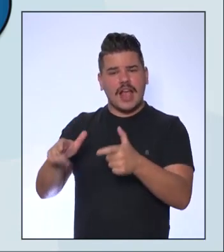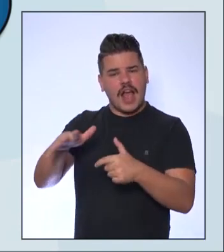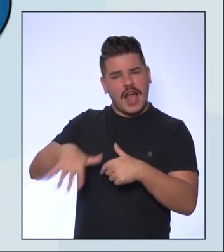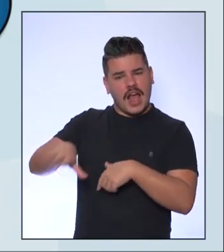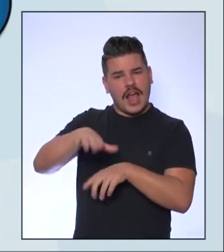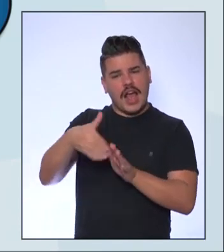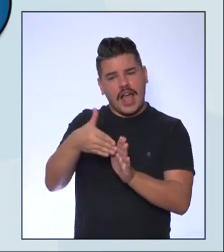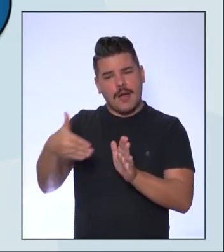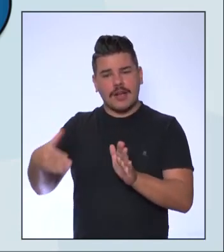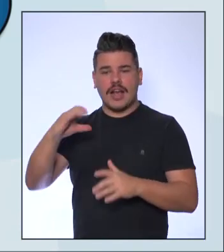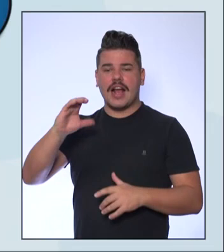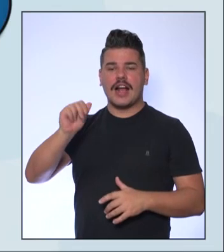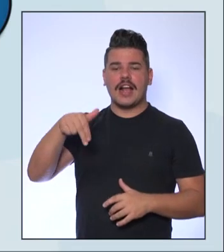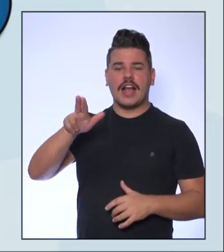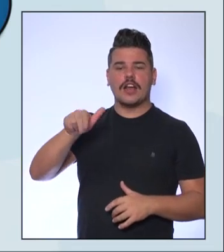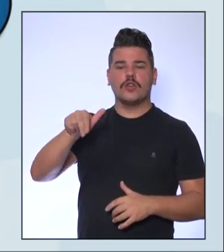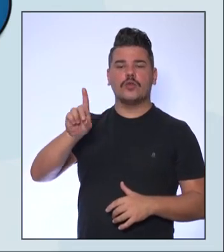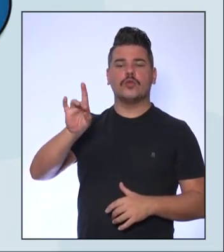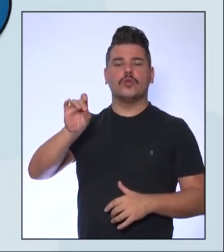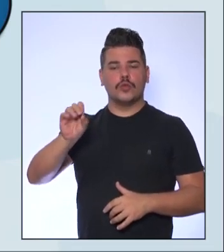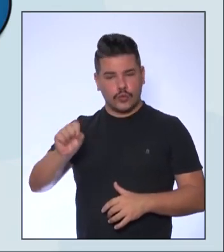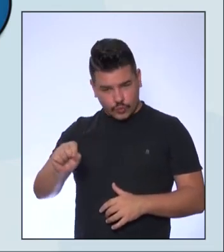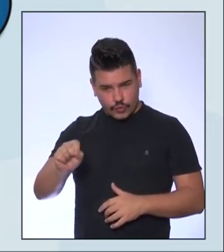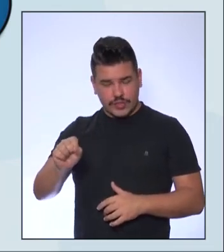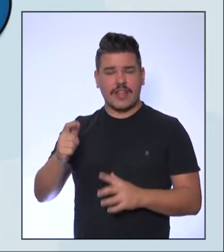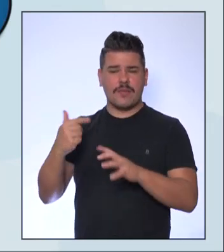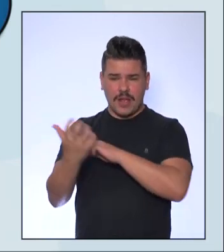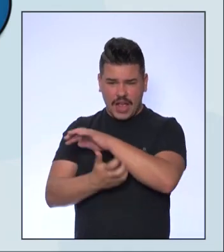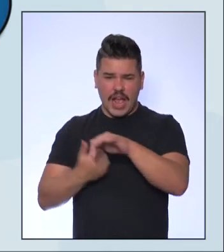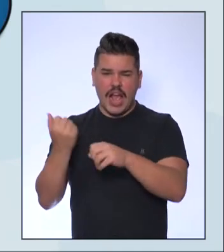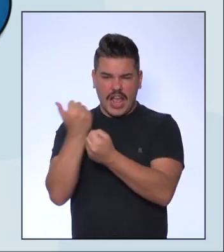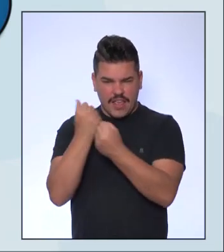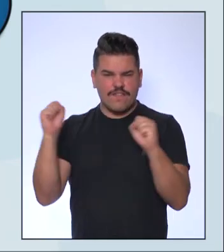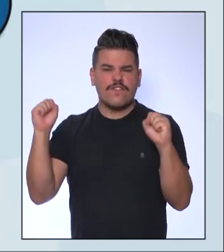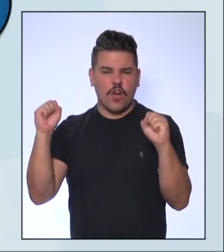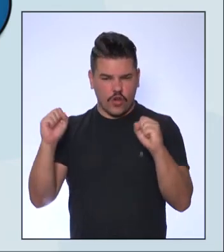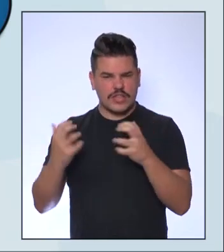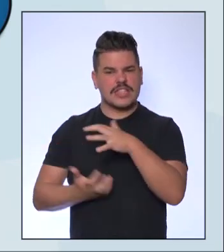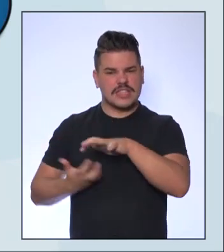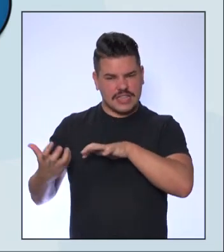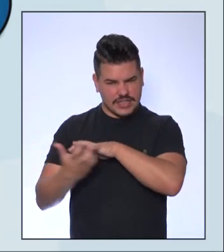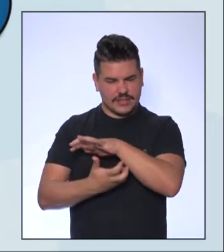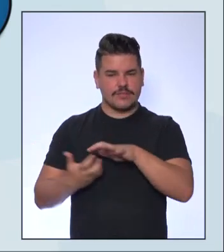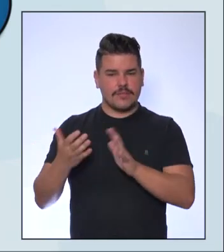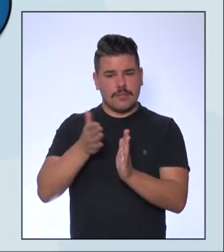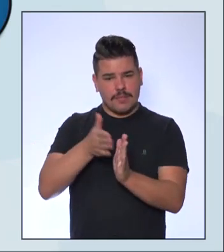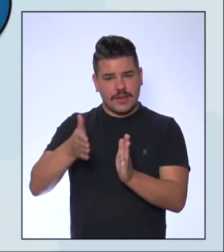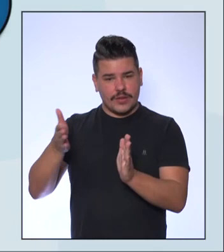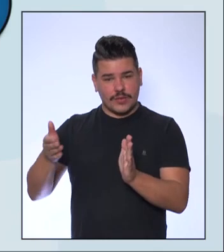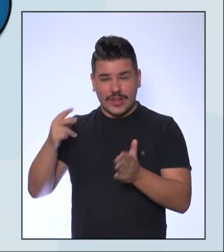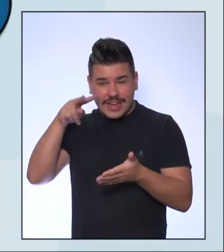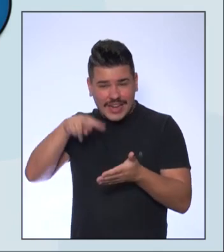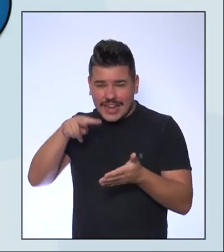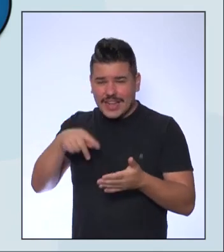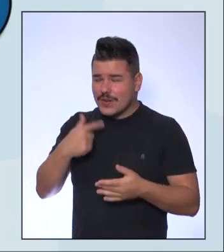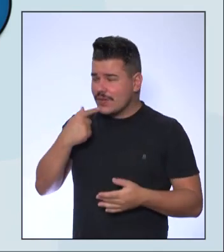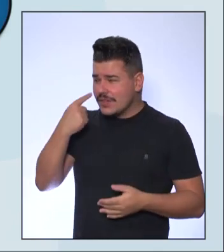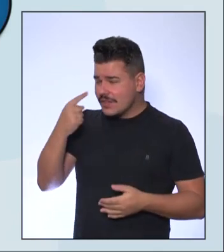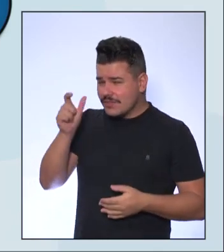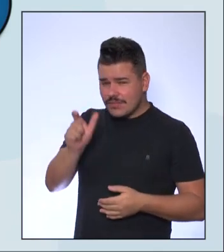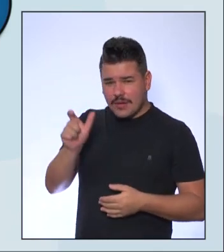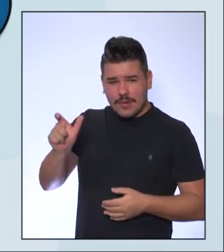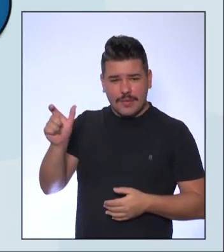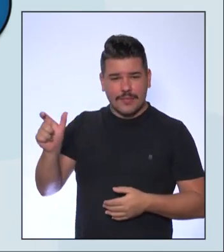teve algumas revoltas. Você conseguiria ler ali? Porque eu não consigo enxergar muito Nós bem.